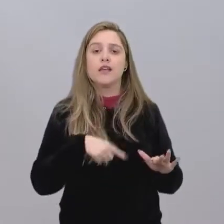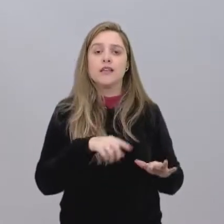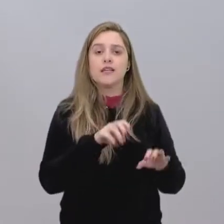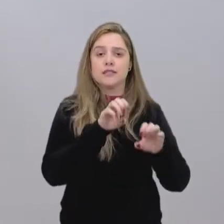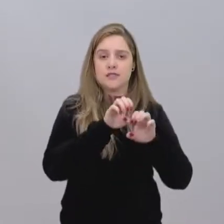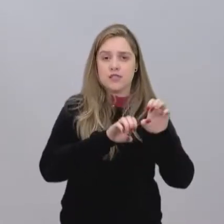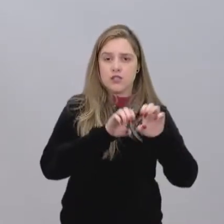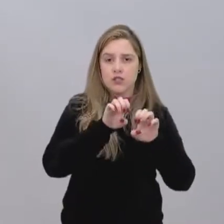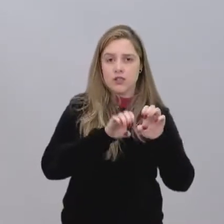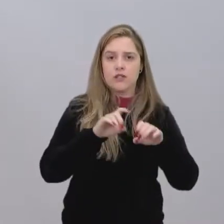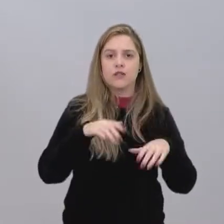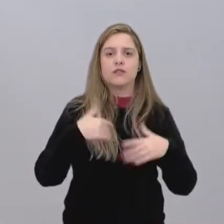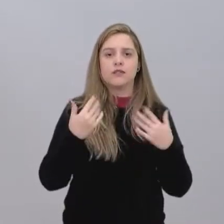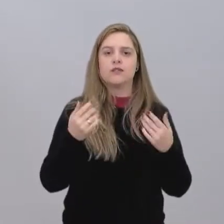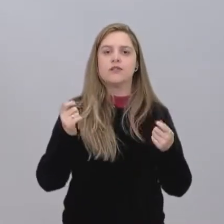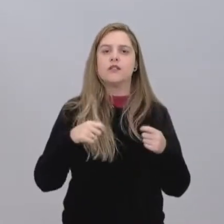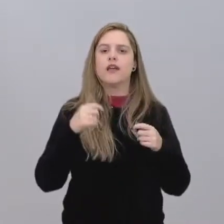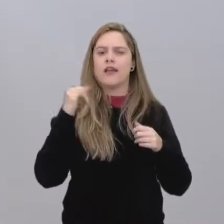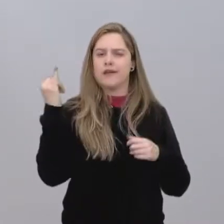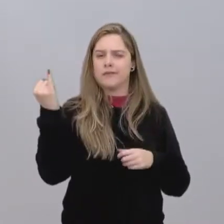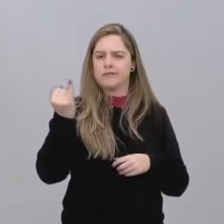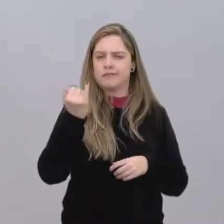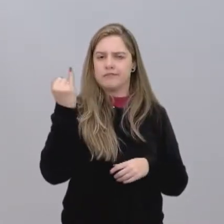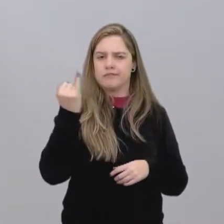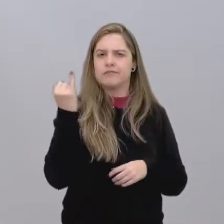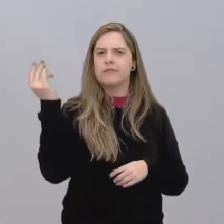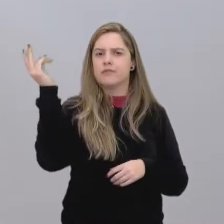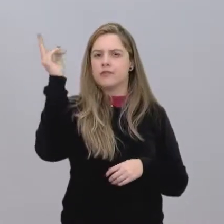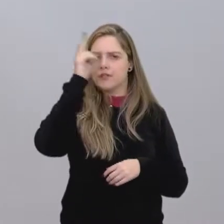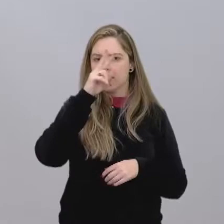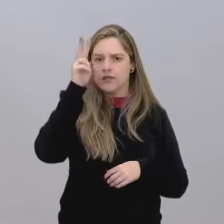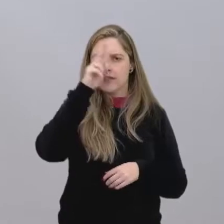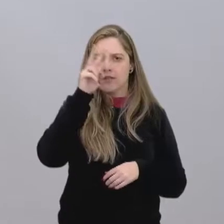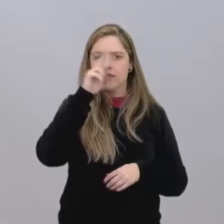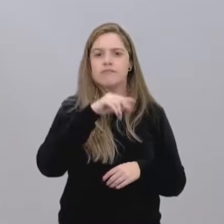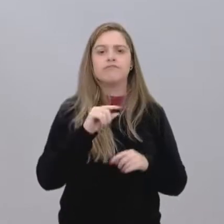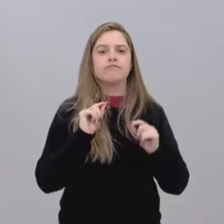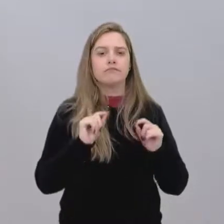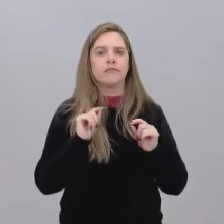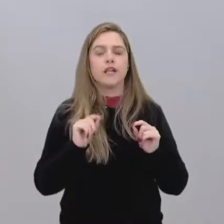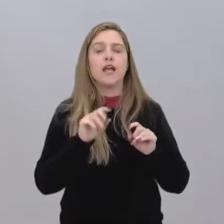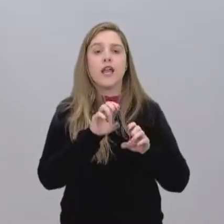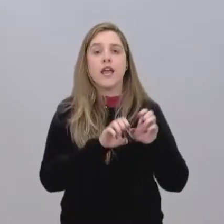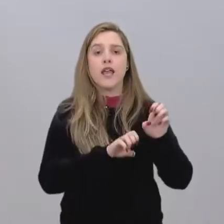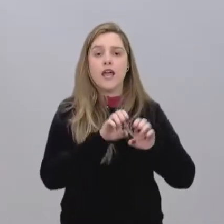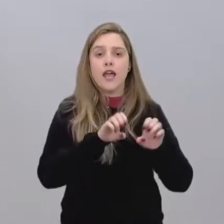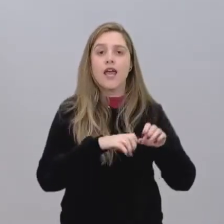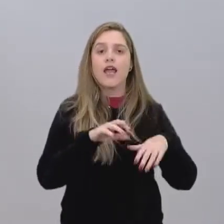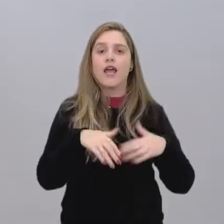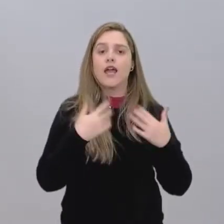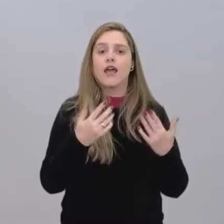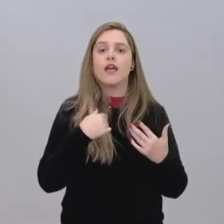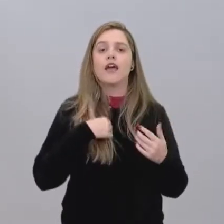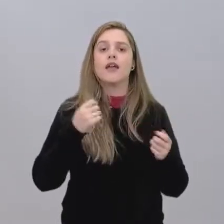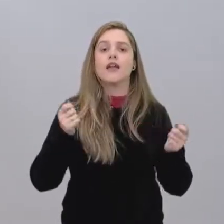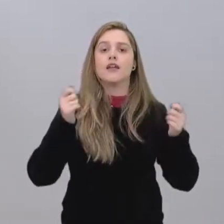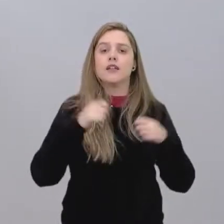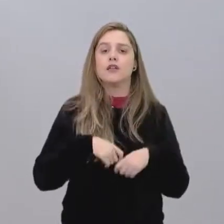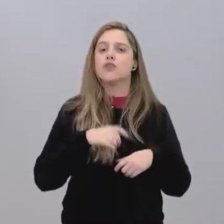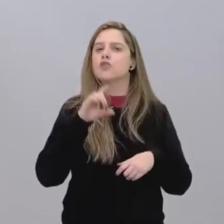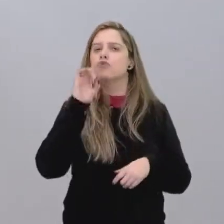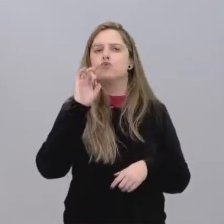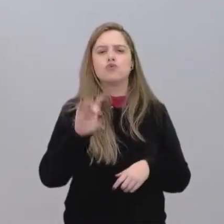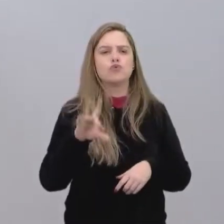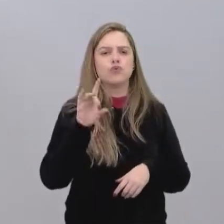eixos estruturantes, é uma coisa importante para a gente relembrar aí para vocês, Esses eixos estruturantes, eles estão presentes não